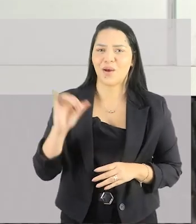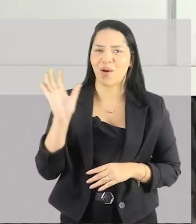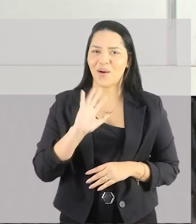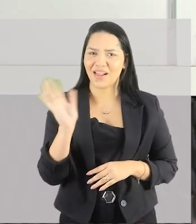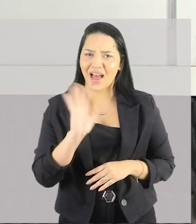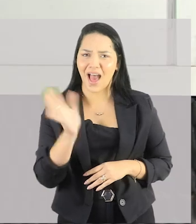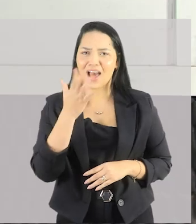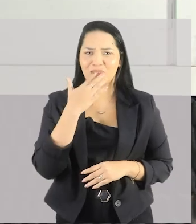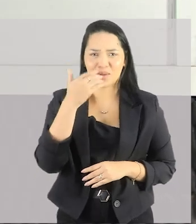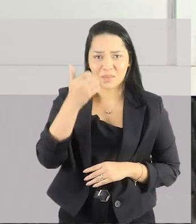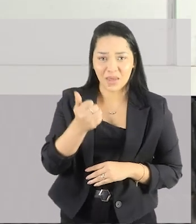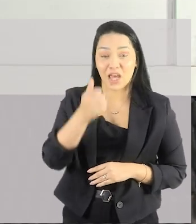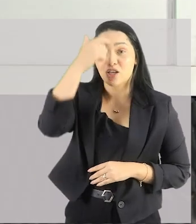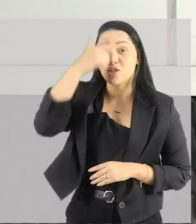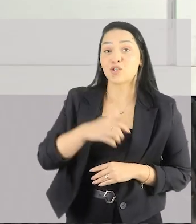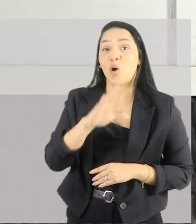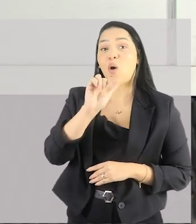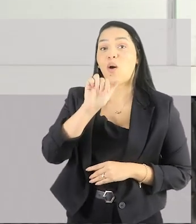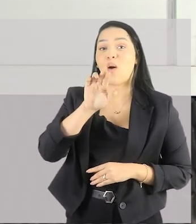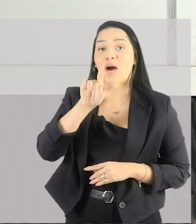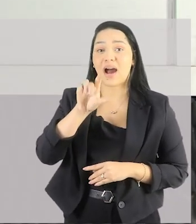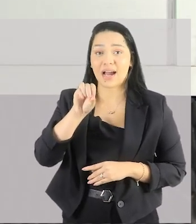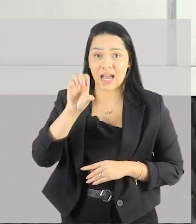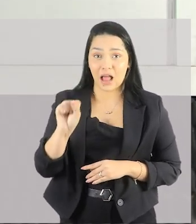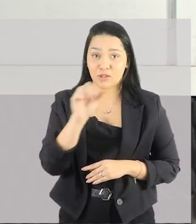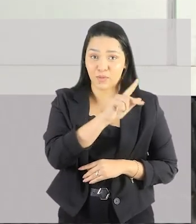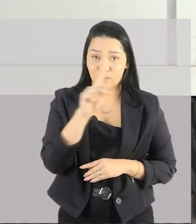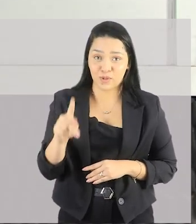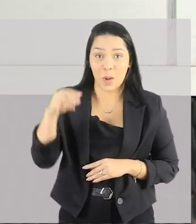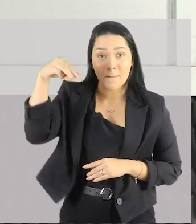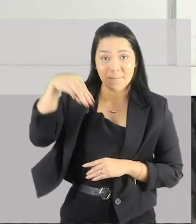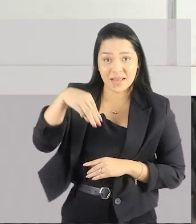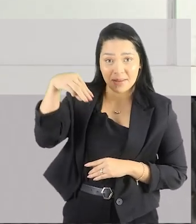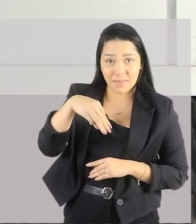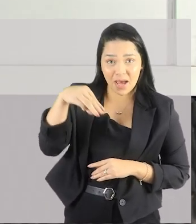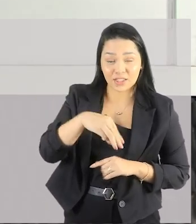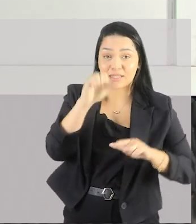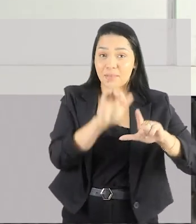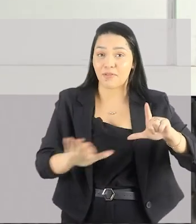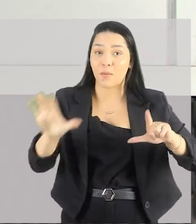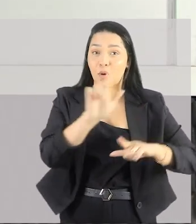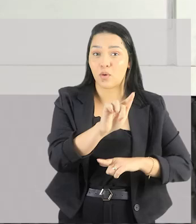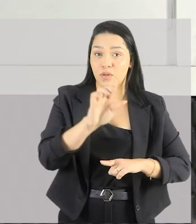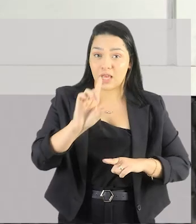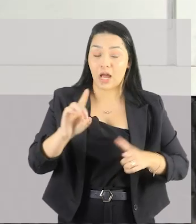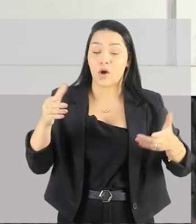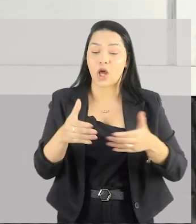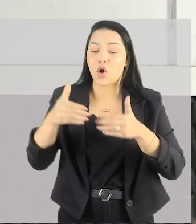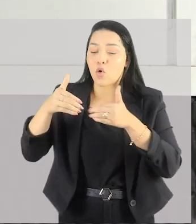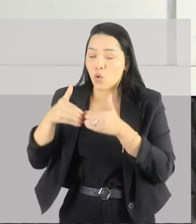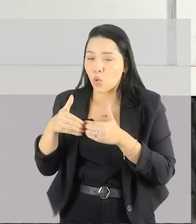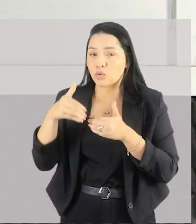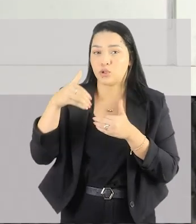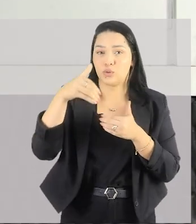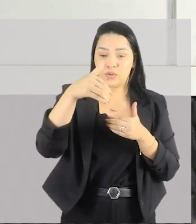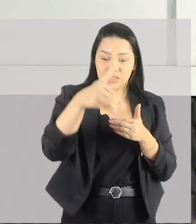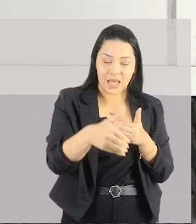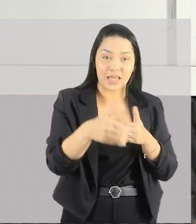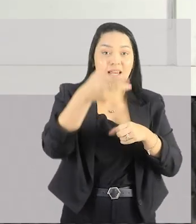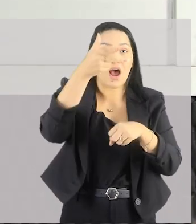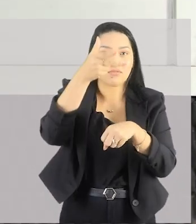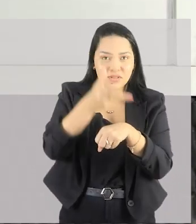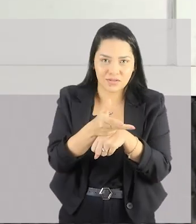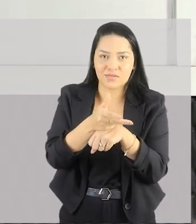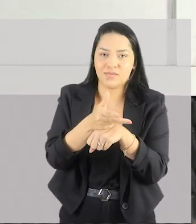Olá pessoal, tudo bem? Professor Carlos André, professor de matemática aqui da plataforma Gonçalves Dias, né? Vamos dar continuidade aos nossos